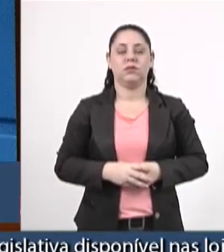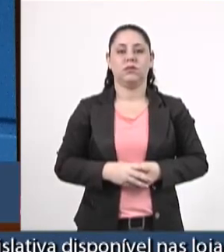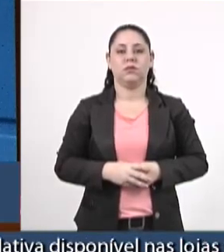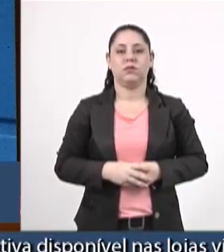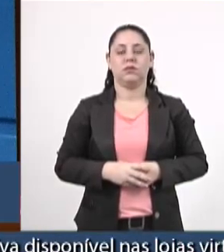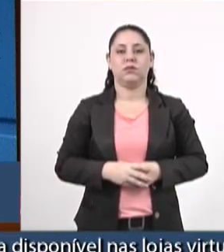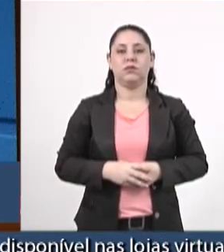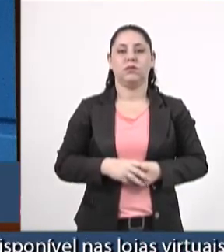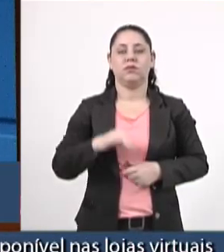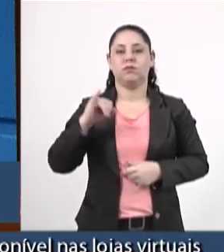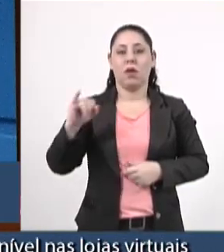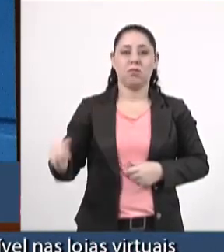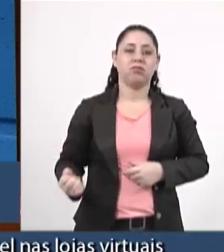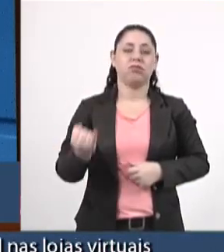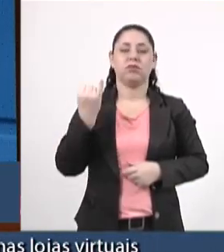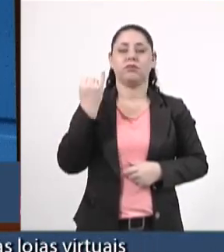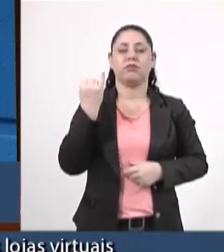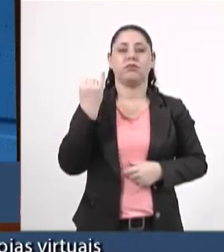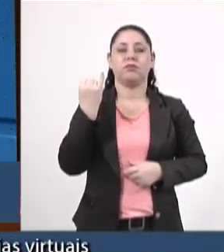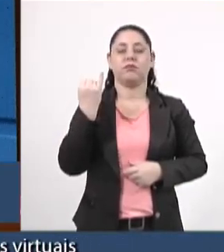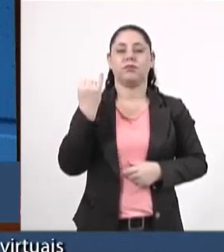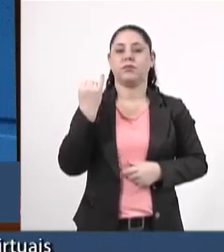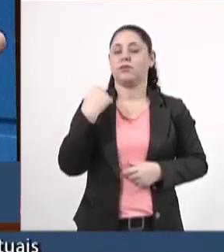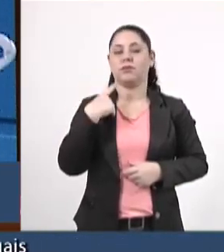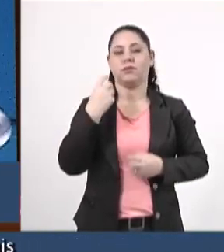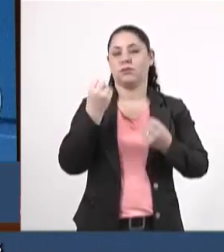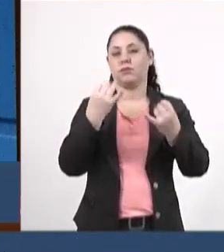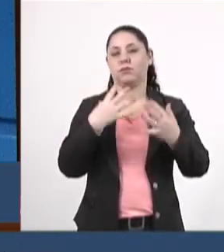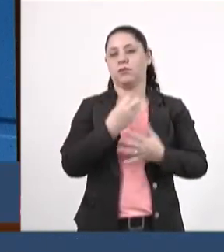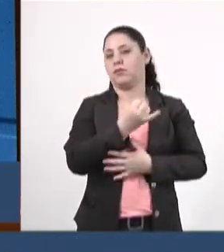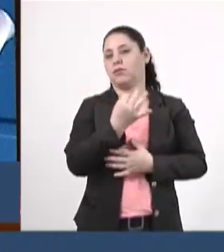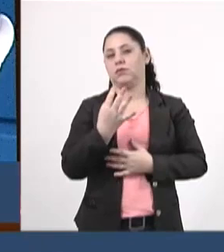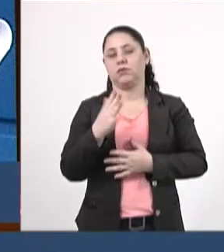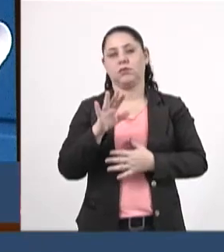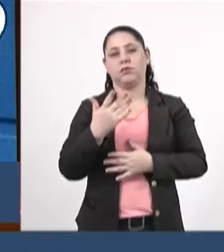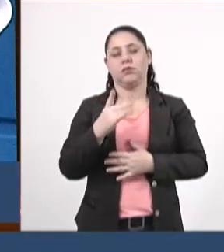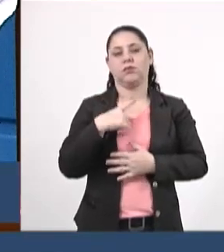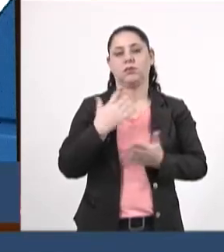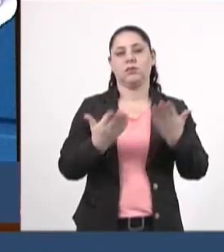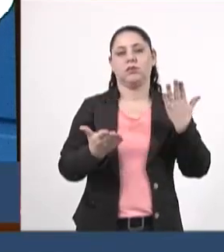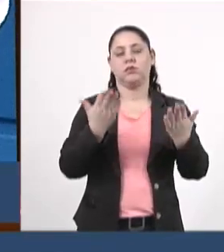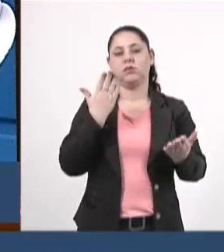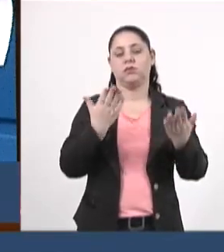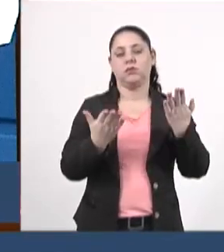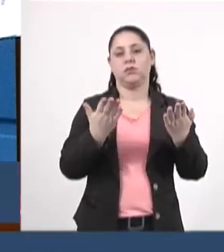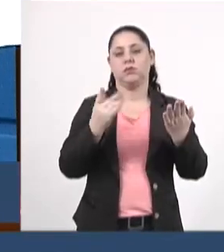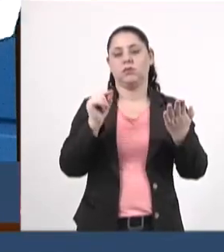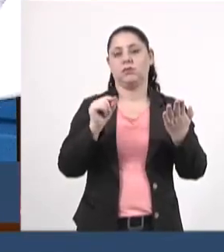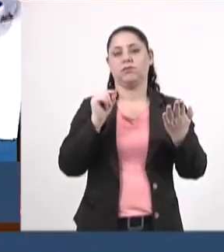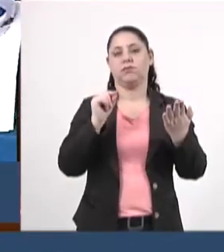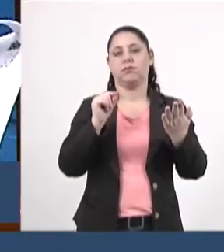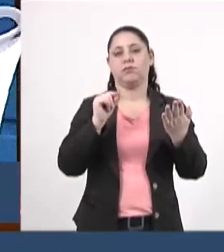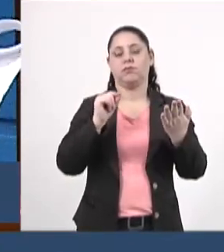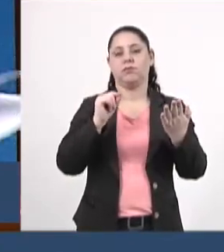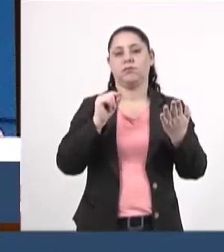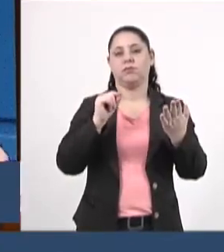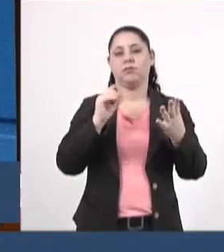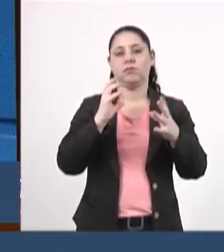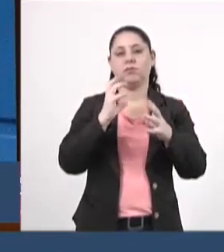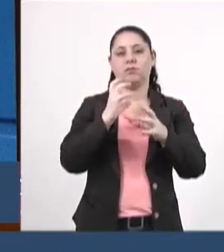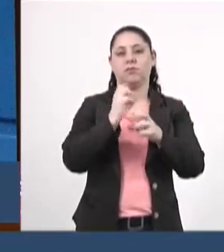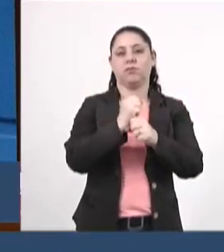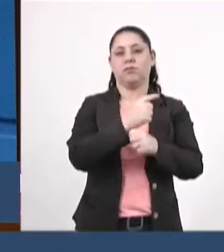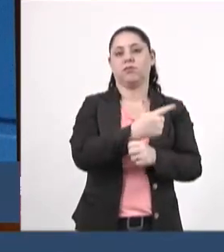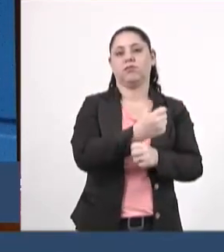A inflação, não vou ler todos os números, mas fazendo aqui, compondo a inflação acumulada